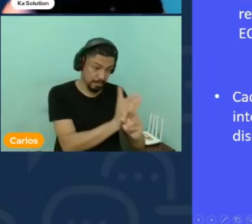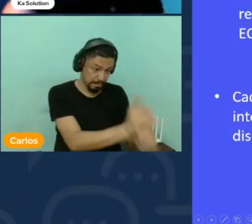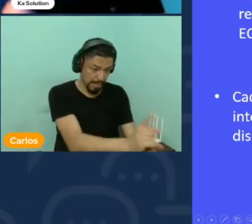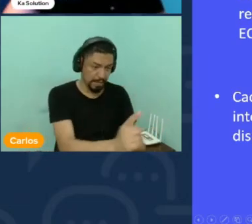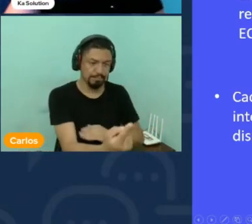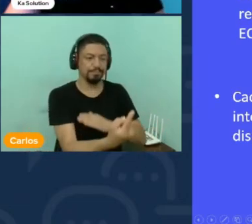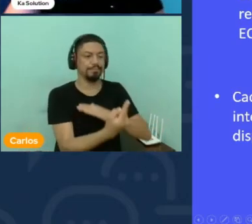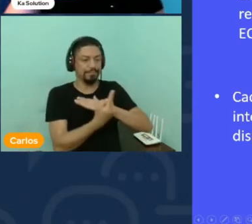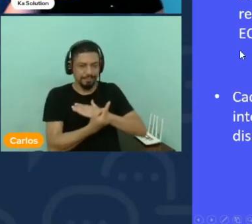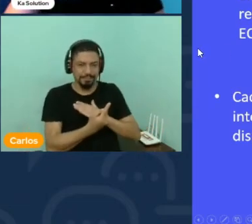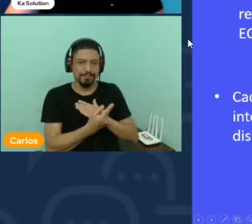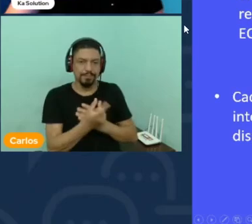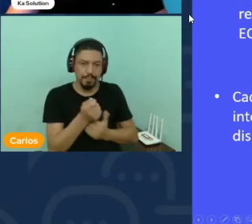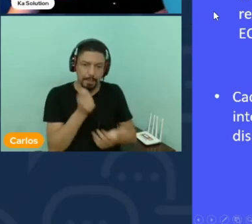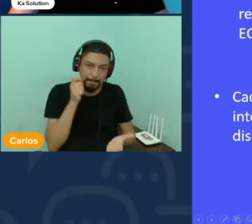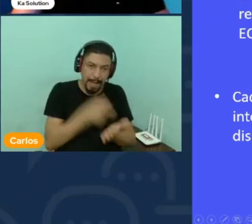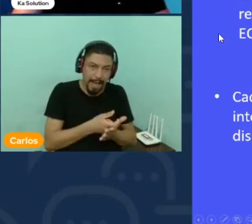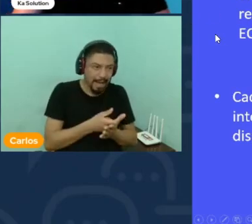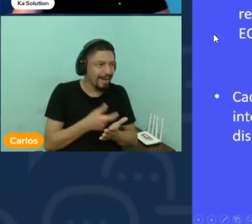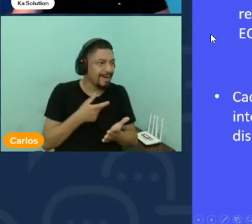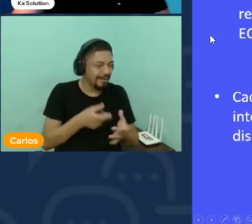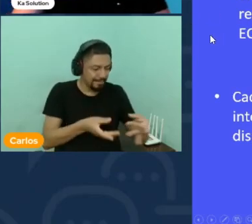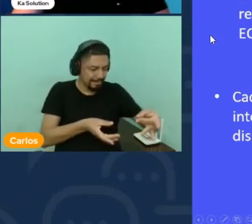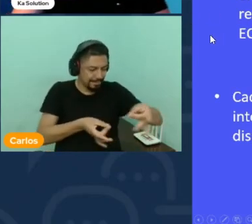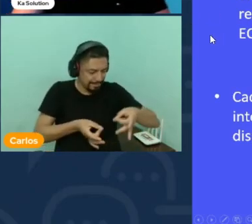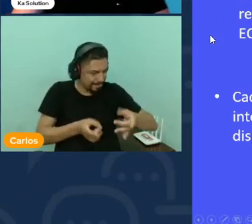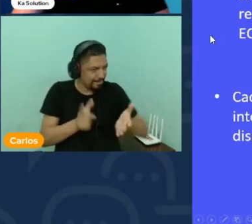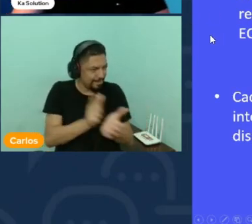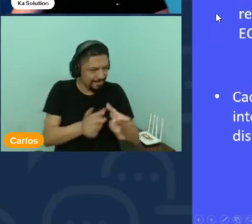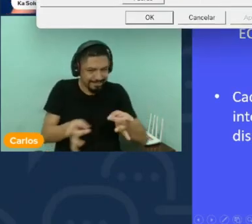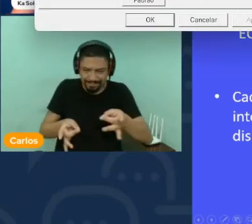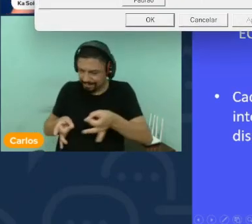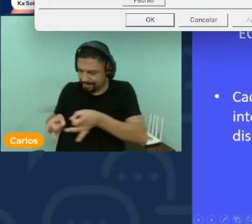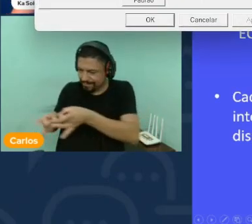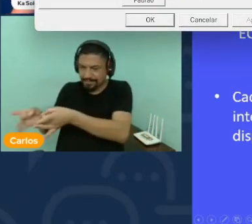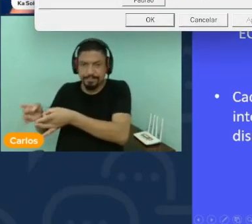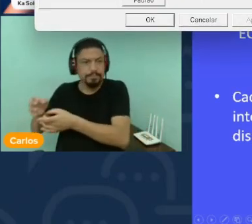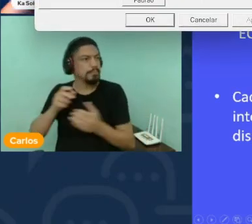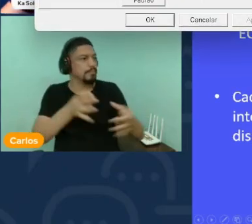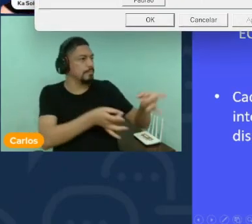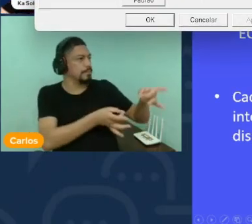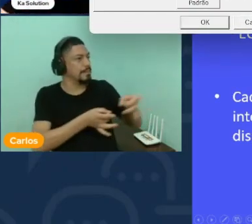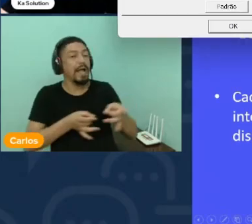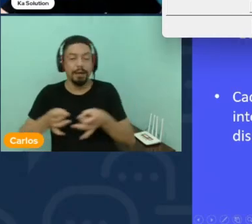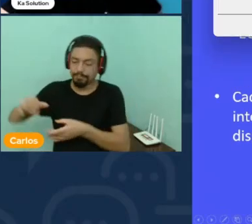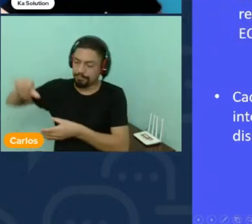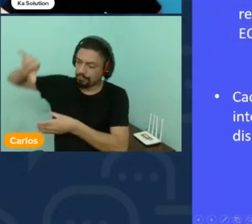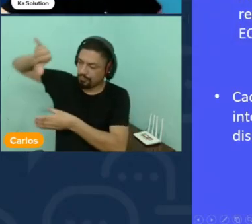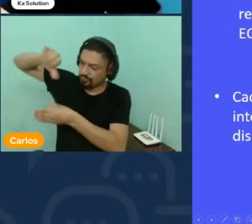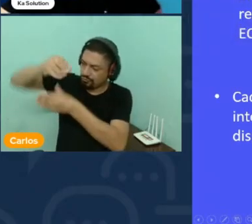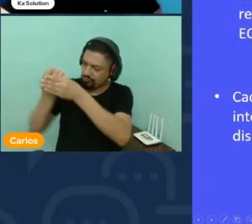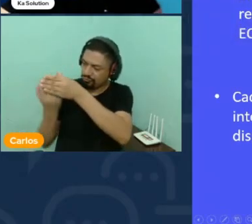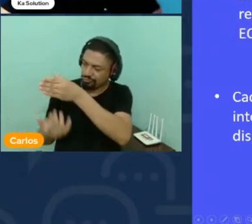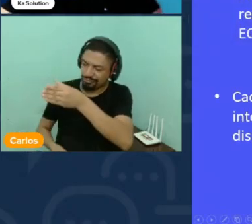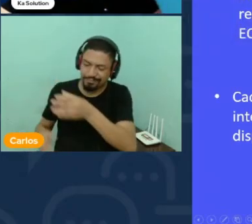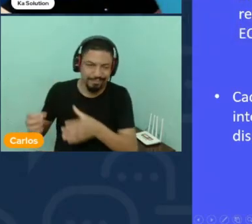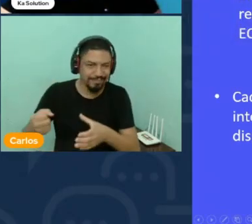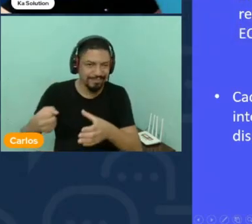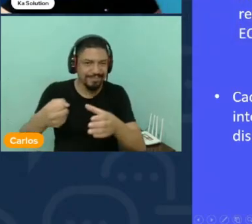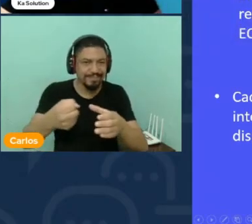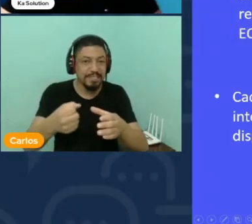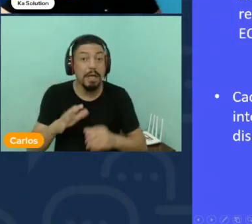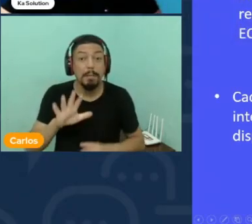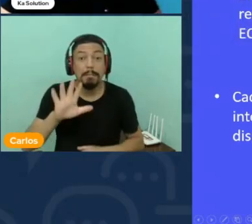fila. Então, como é que eu resolvo esse problema na minha cafeteria? Na minha cafeteria, eu vou dizer que